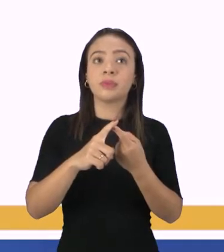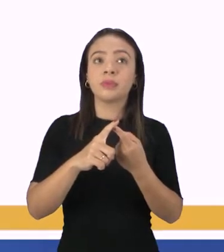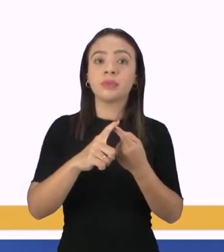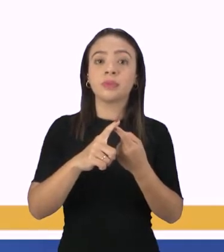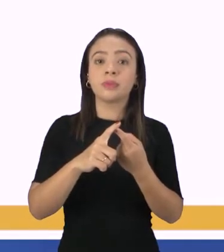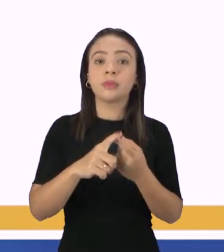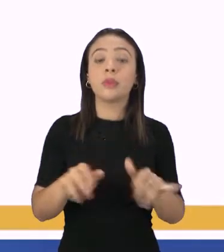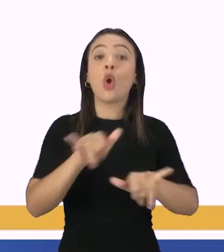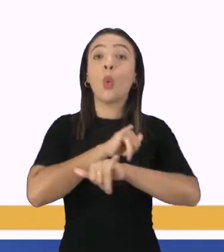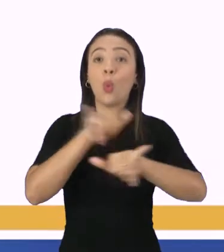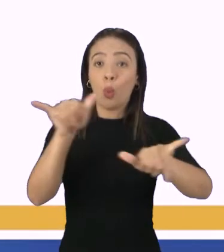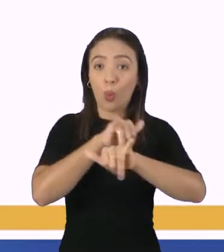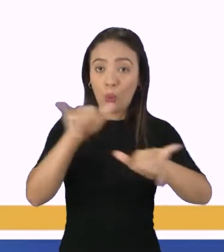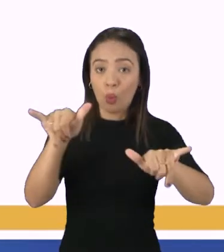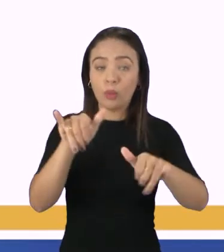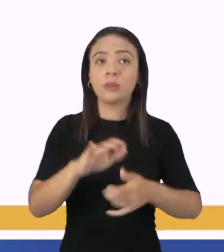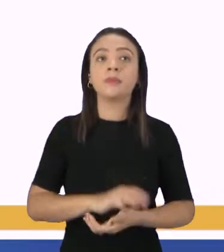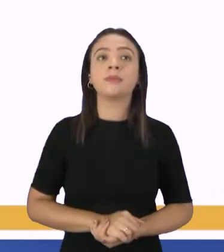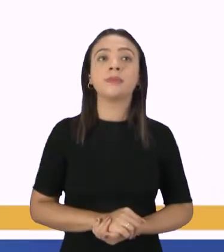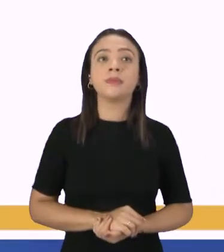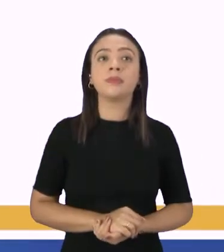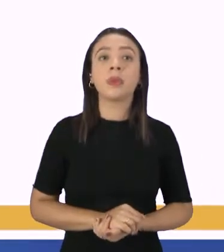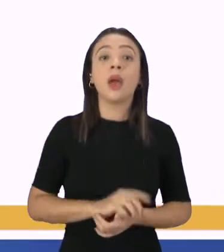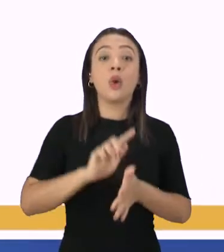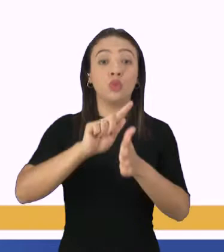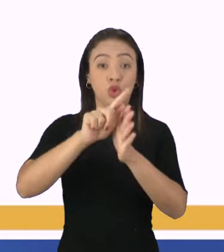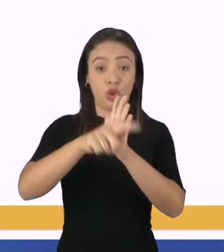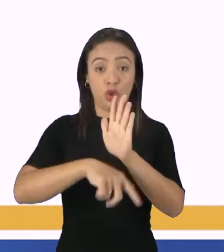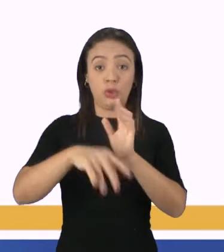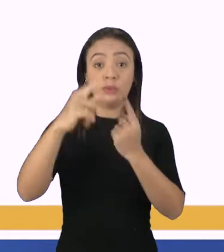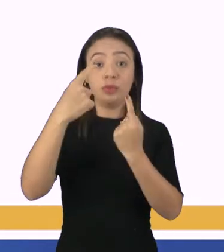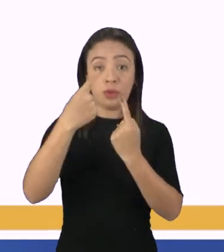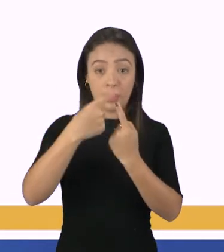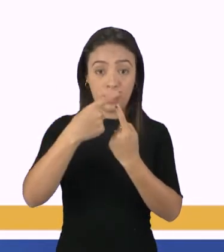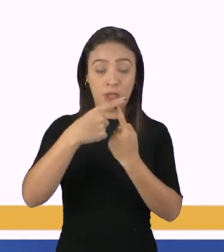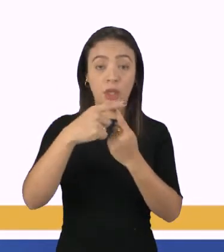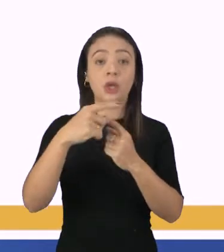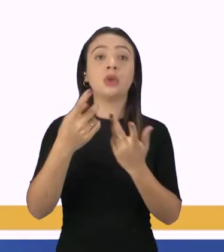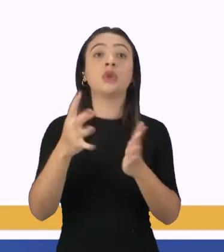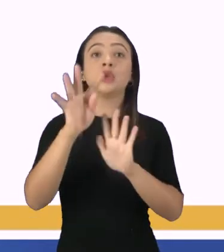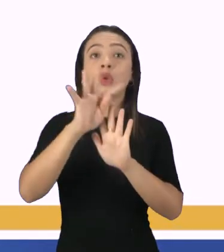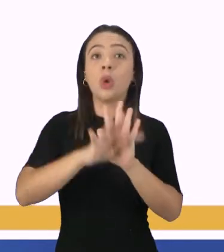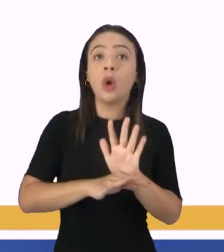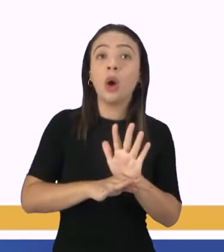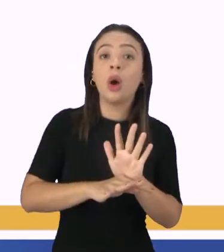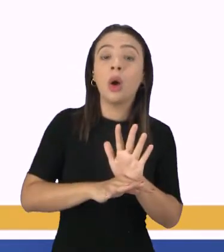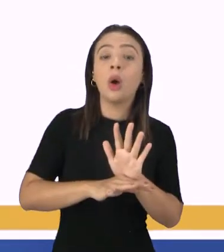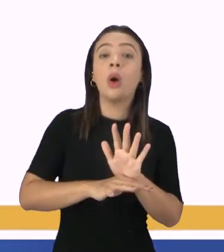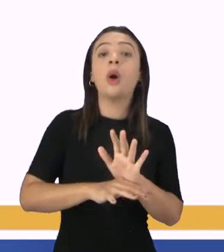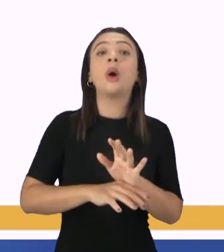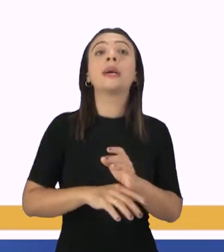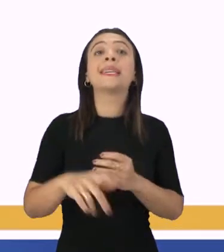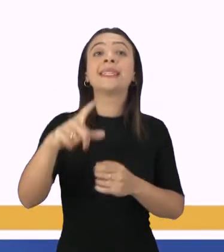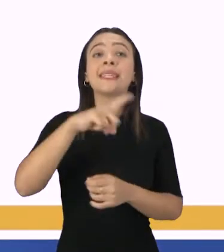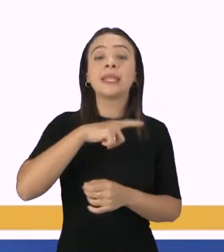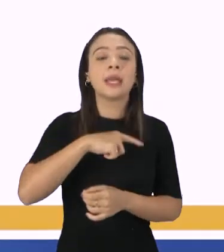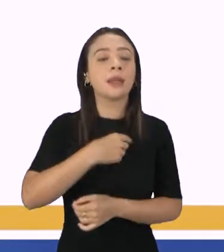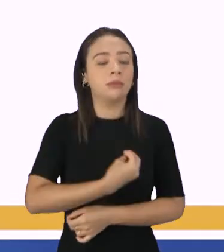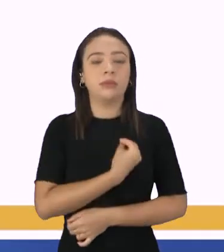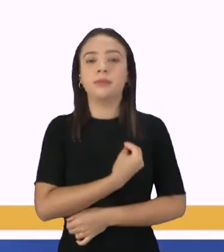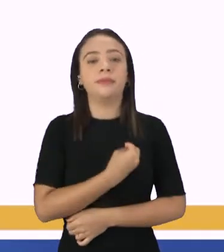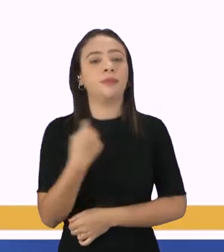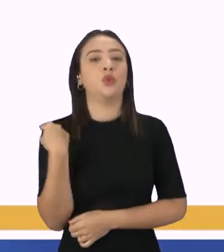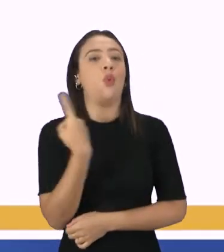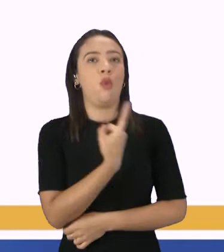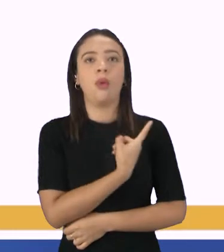Temos aqui um conceito sobre notícia. É um gênero textual jornalístico e não literário que está presente em nosso dia a